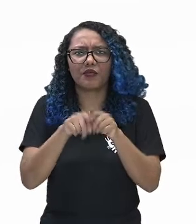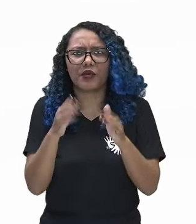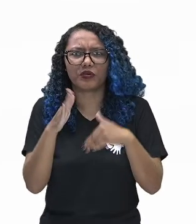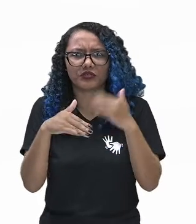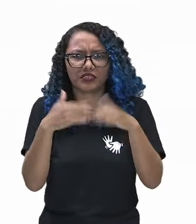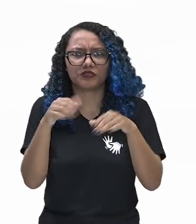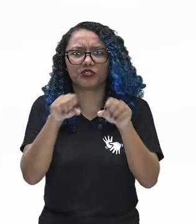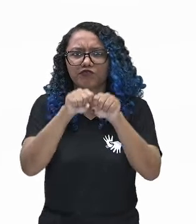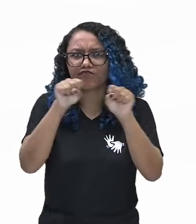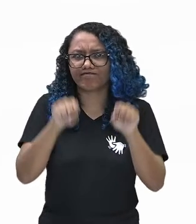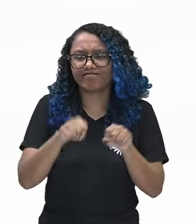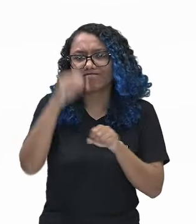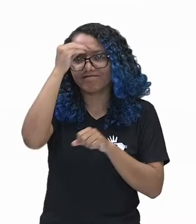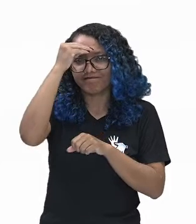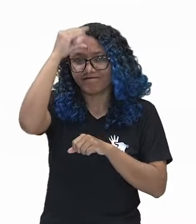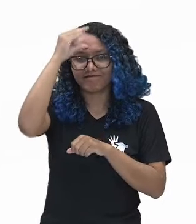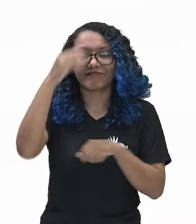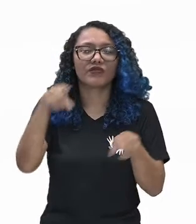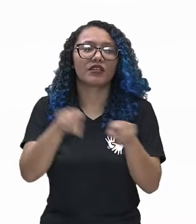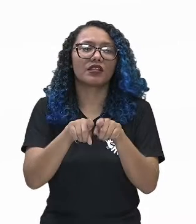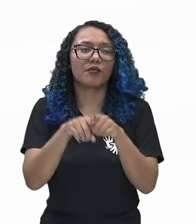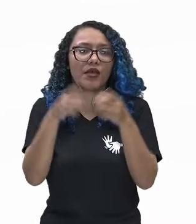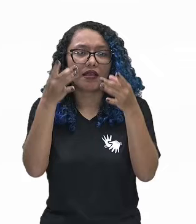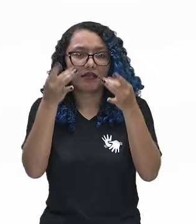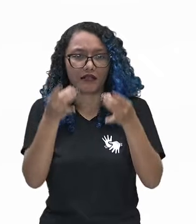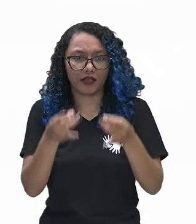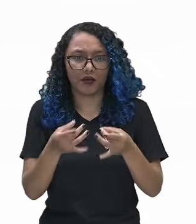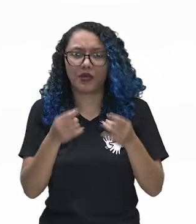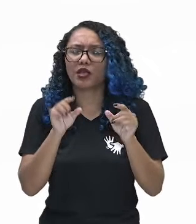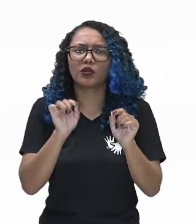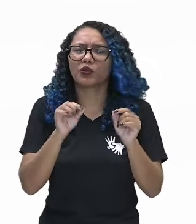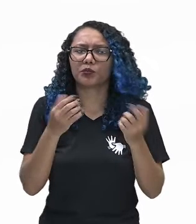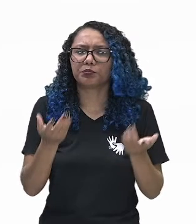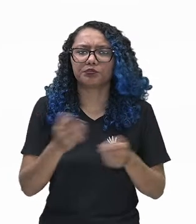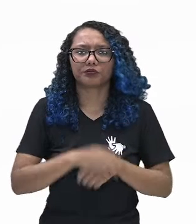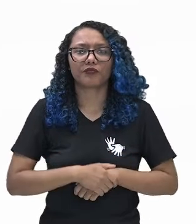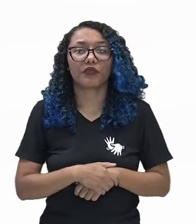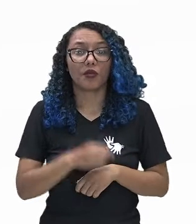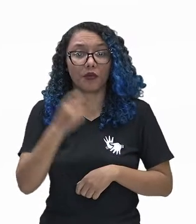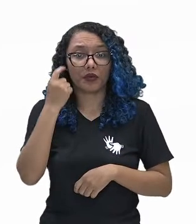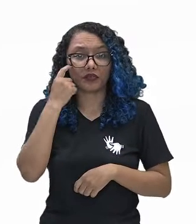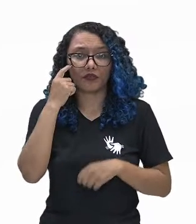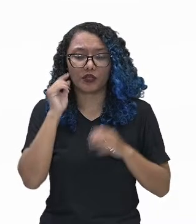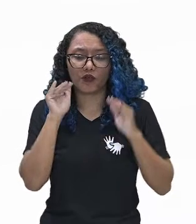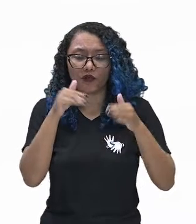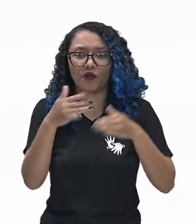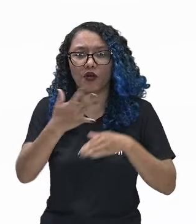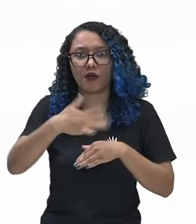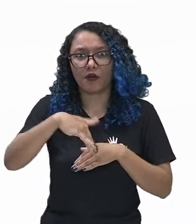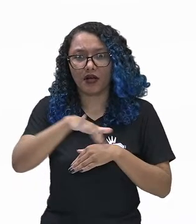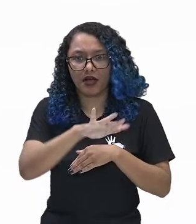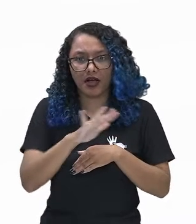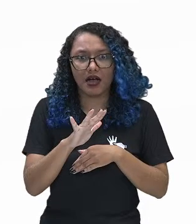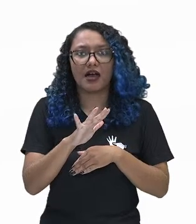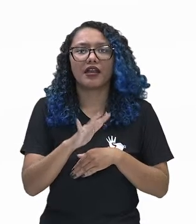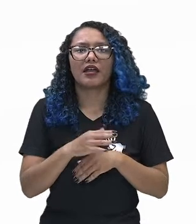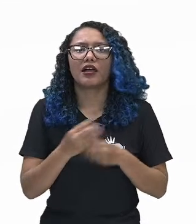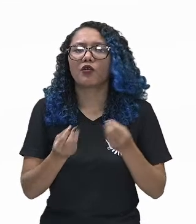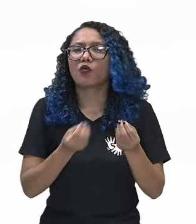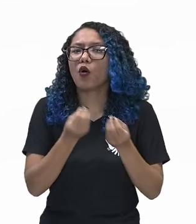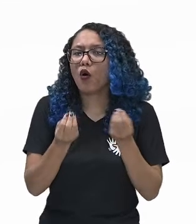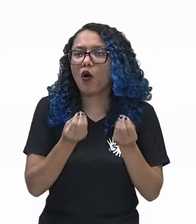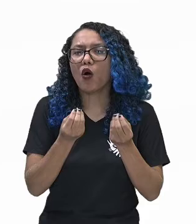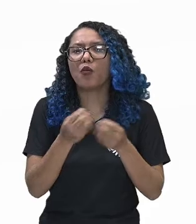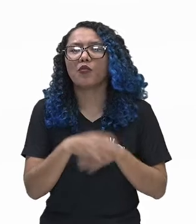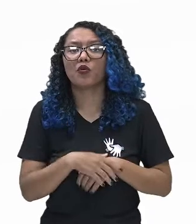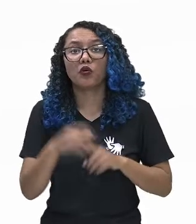sistematização do conhecimento. E o detalhamento da primeira aula, nós temos pensamento espacial, onde vamos observar as